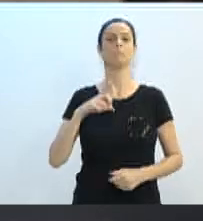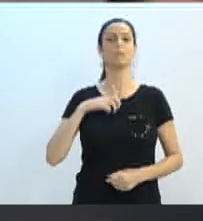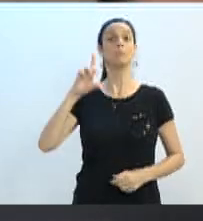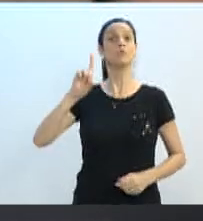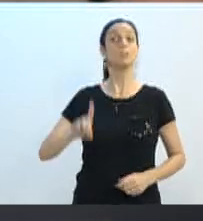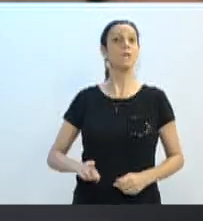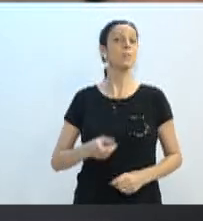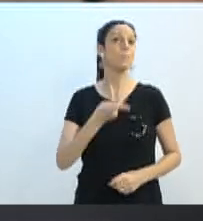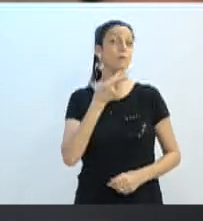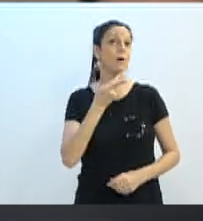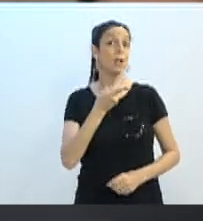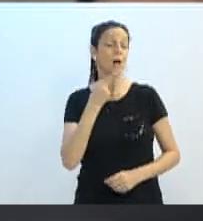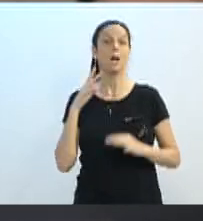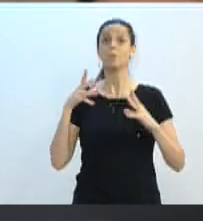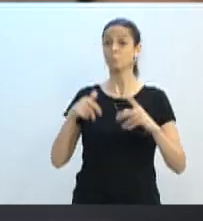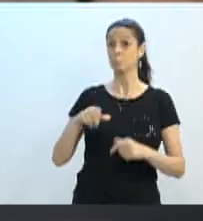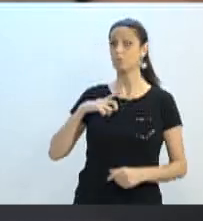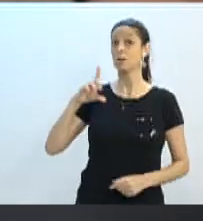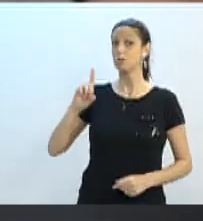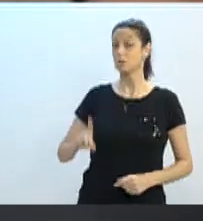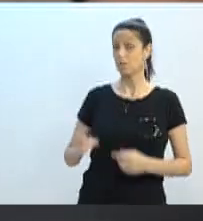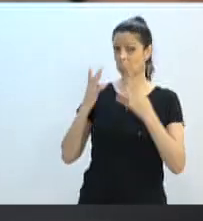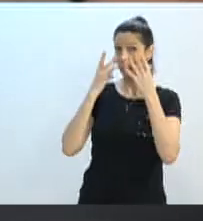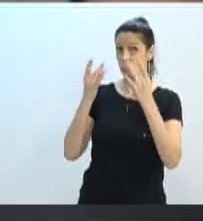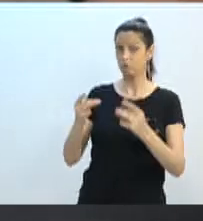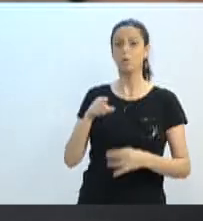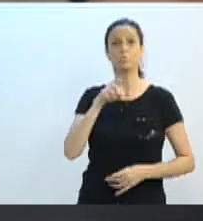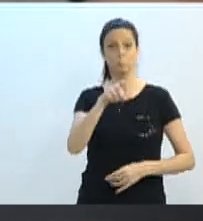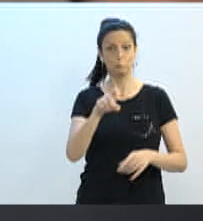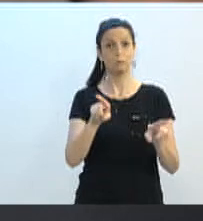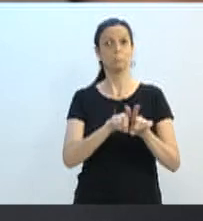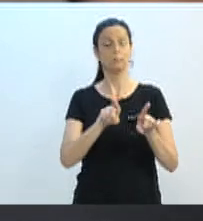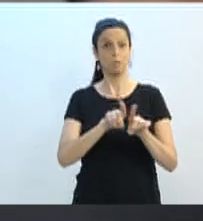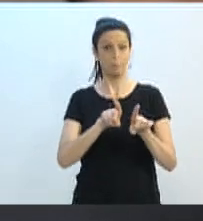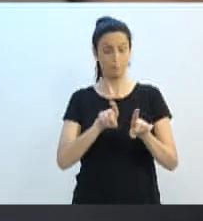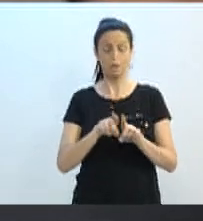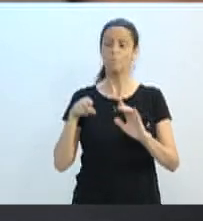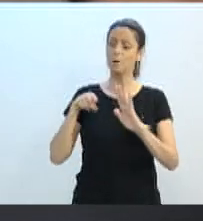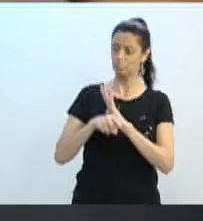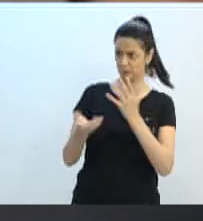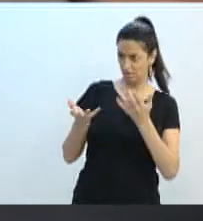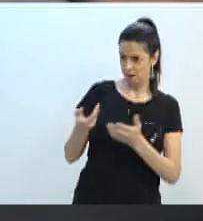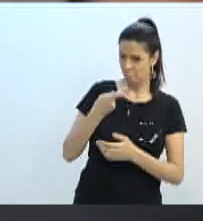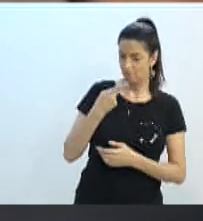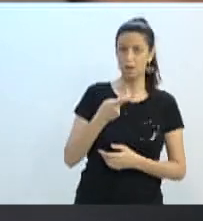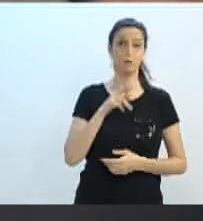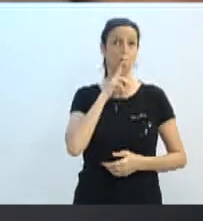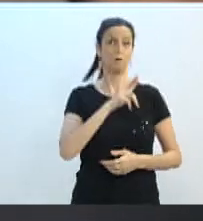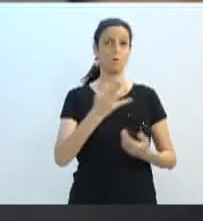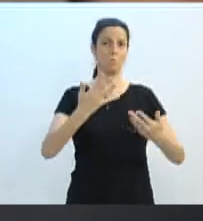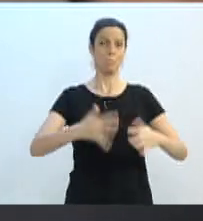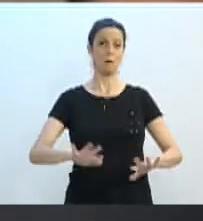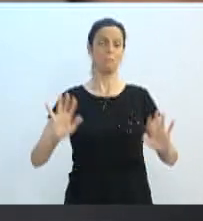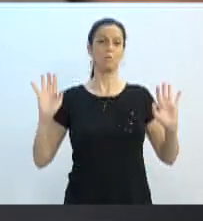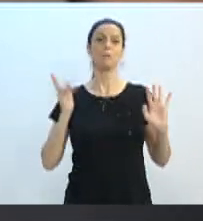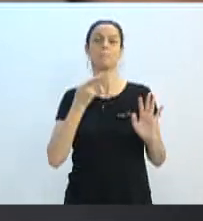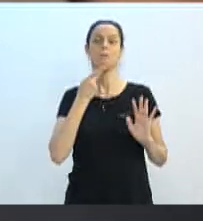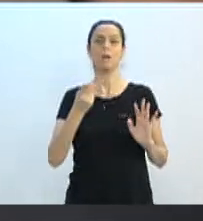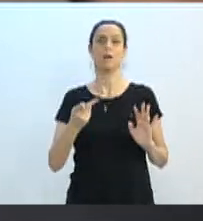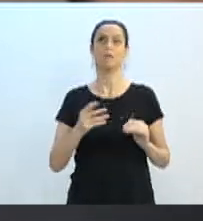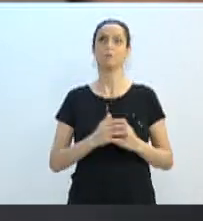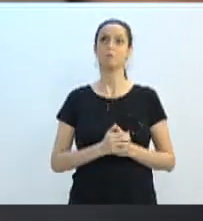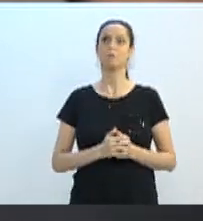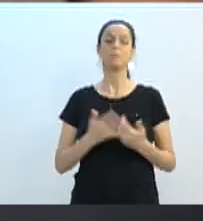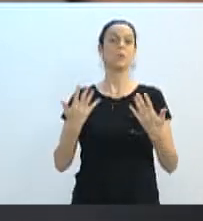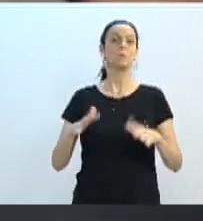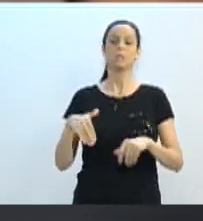todos tiveram o direito de ser ouvidos. Todos. Inclusive, Vossa Excelência também foi consultado se queria fazer uso da palavra e não quis. Não quis falar com os servidores públicos,